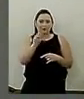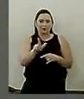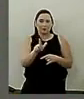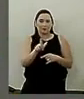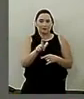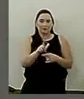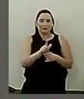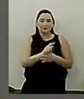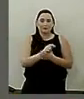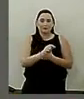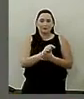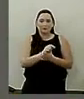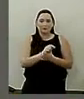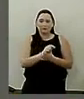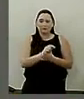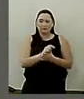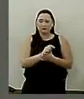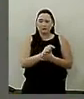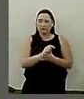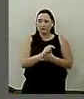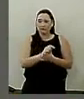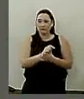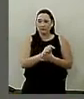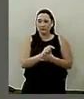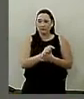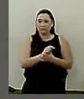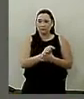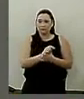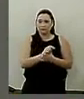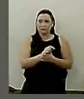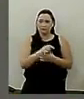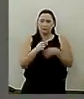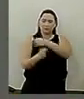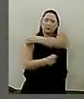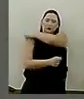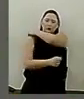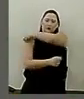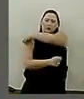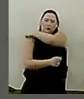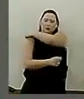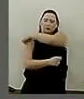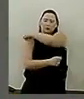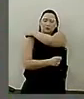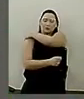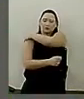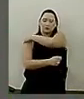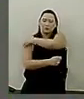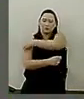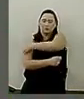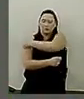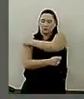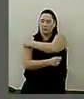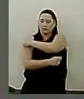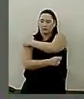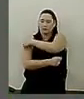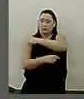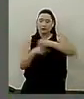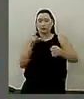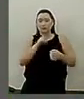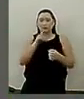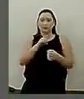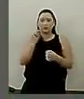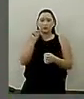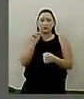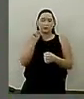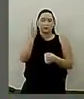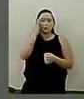ligação subterrânea entre o Mar Mediterrâneo e o Mar Morto, não sabemos, não sou geólogo para saber